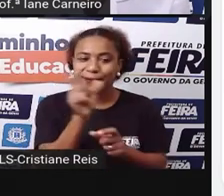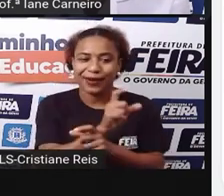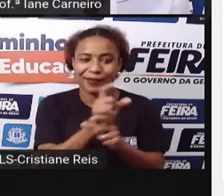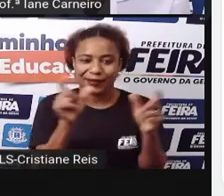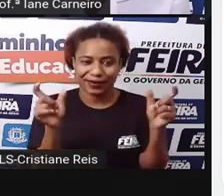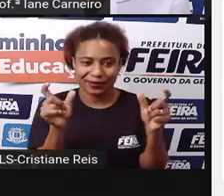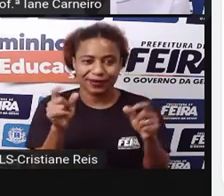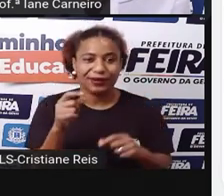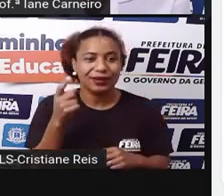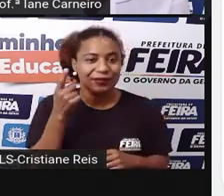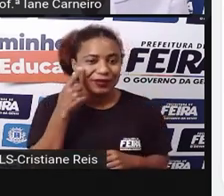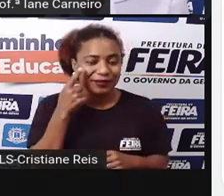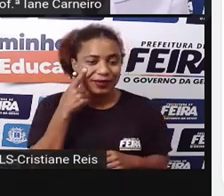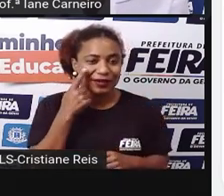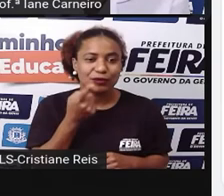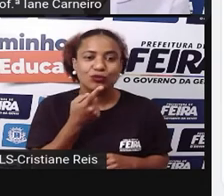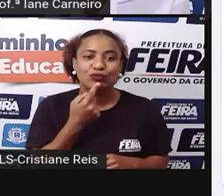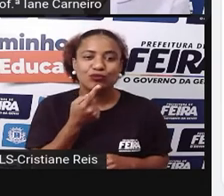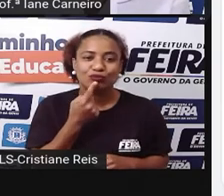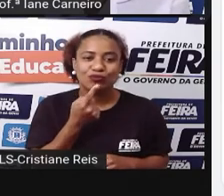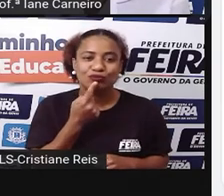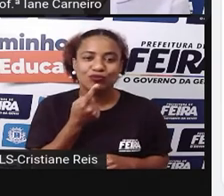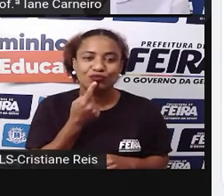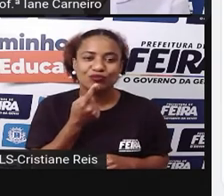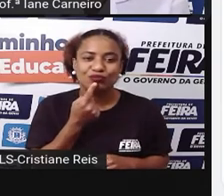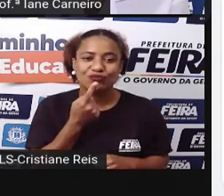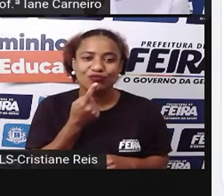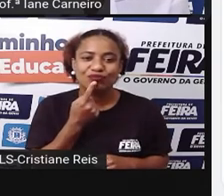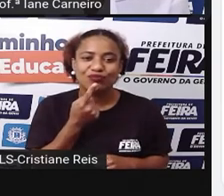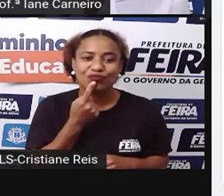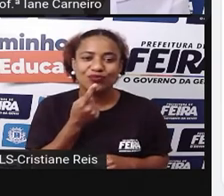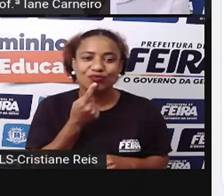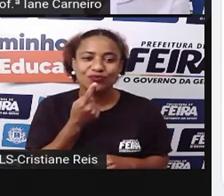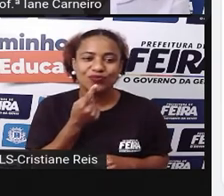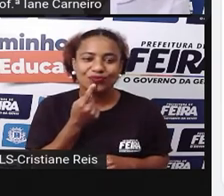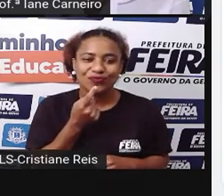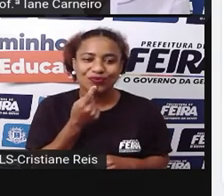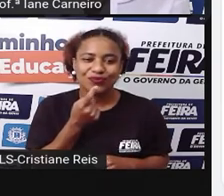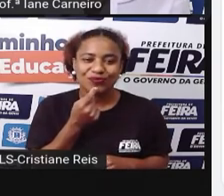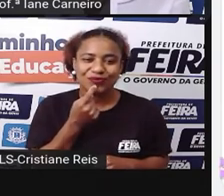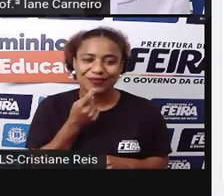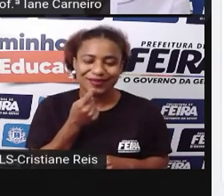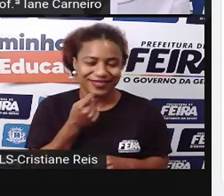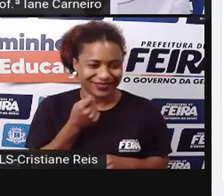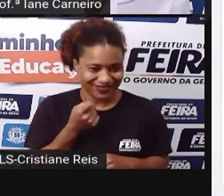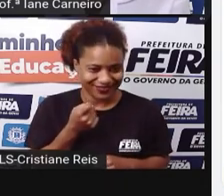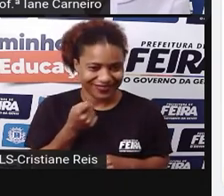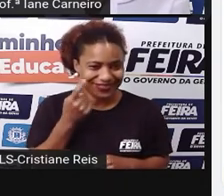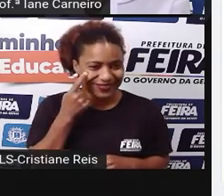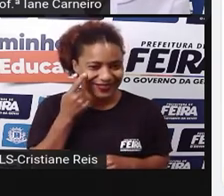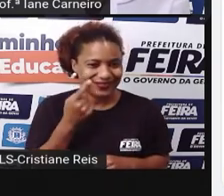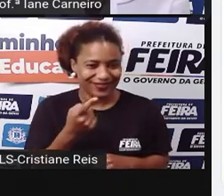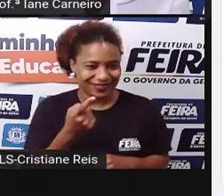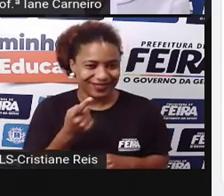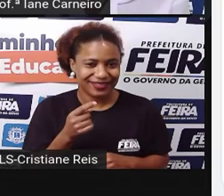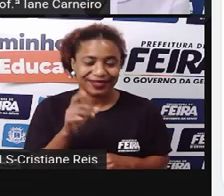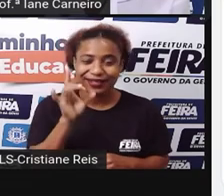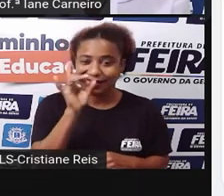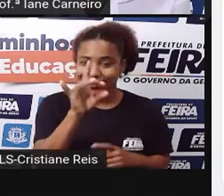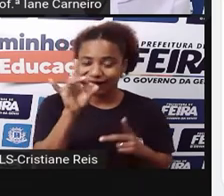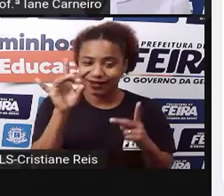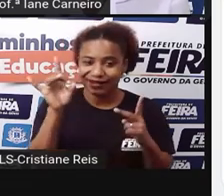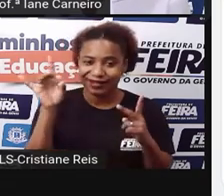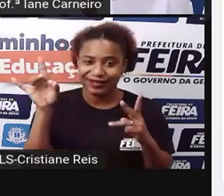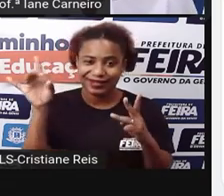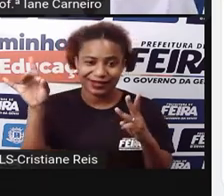aqui a primeira palavra, ó, já tem a dica. A gente vai escrever a palavra vermelho, né? E aí a Pró pintou cada sílaba